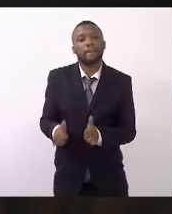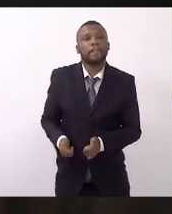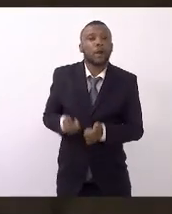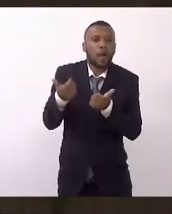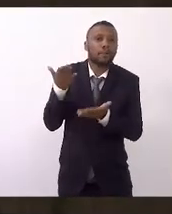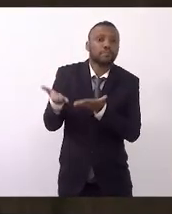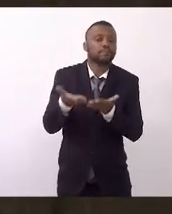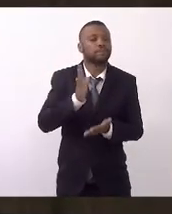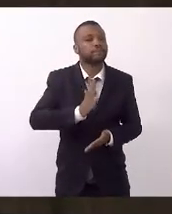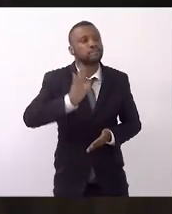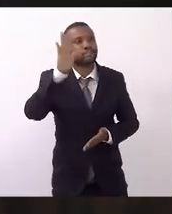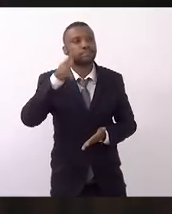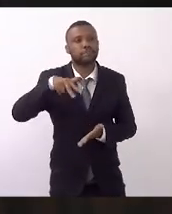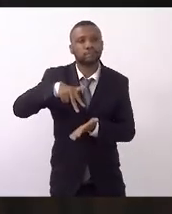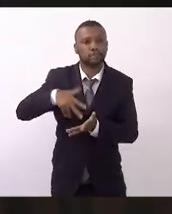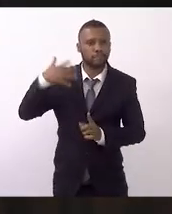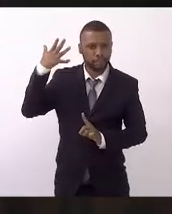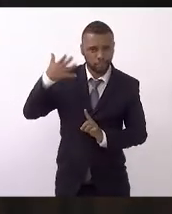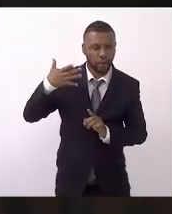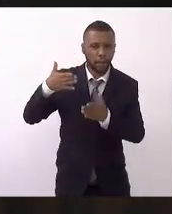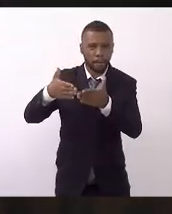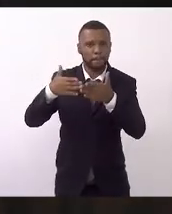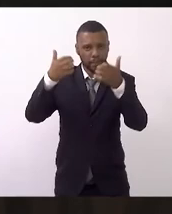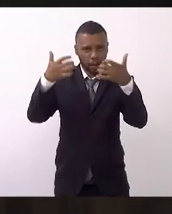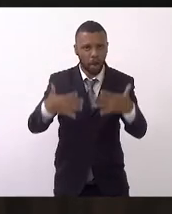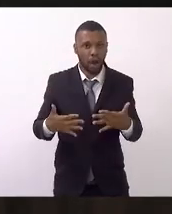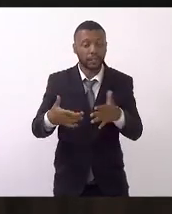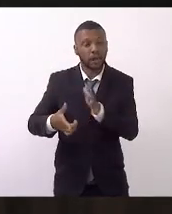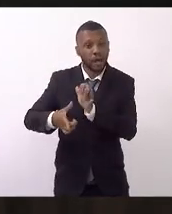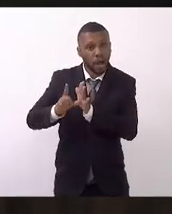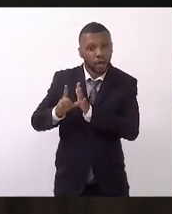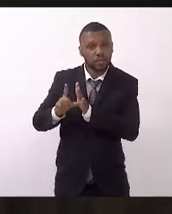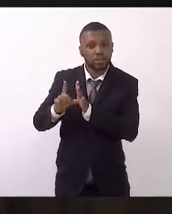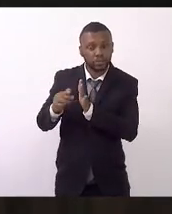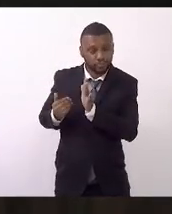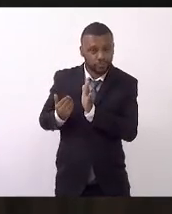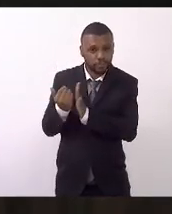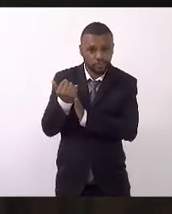Pela ordem, senhora presidente. Antes de fazer a inclusão de ordem do dia,